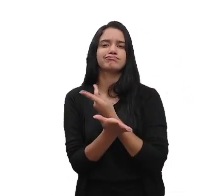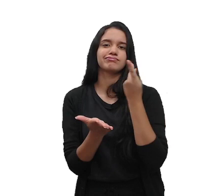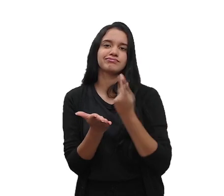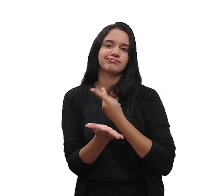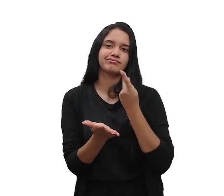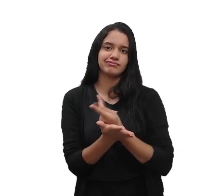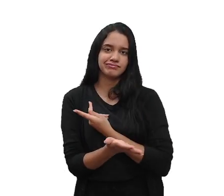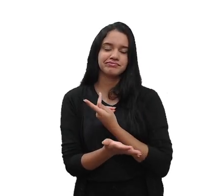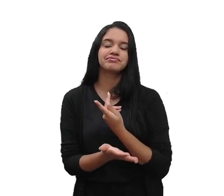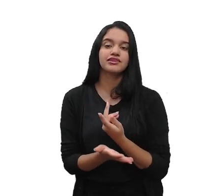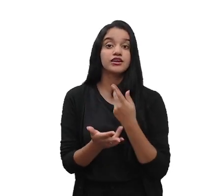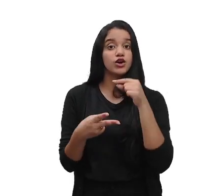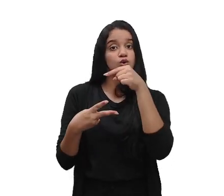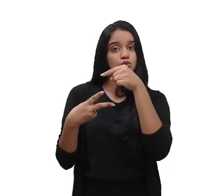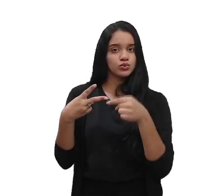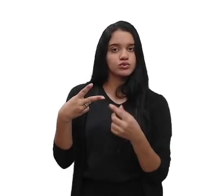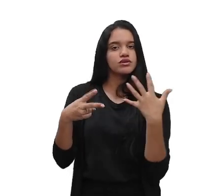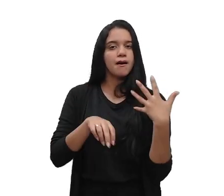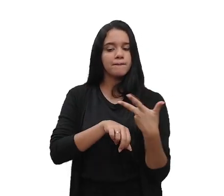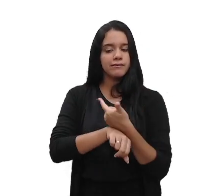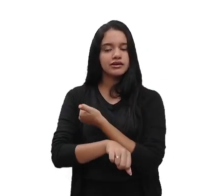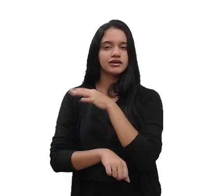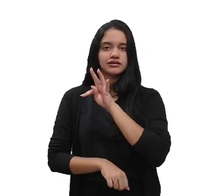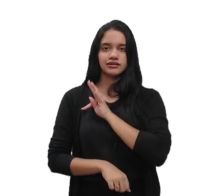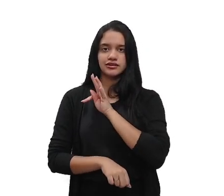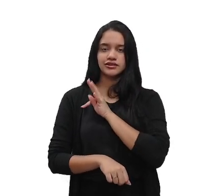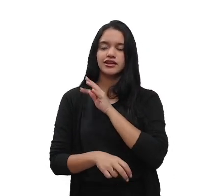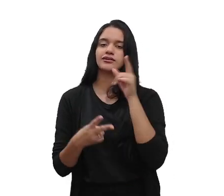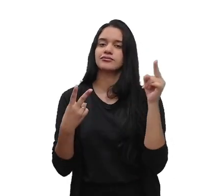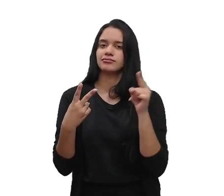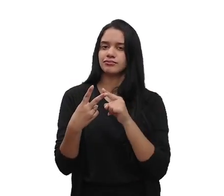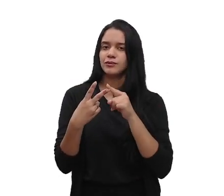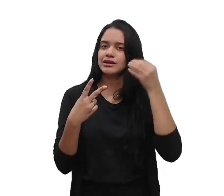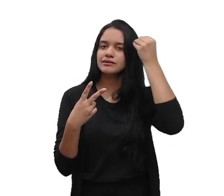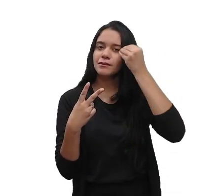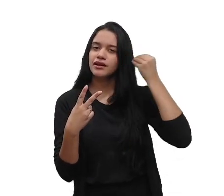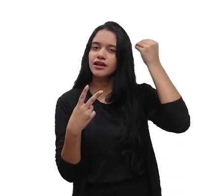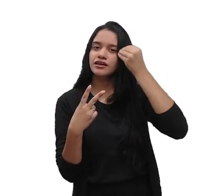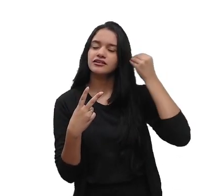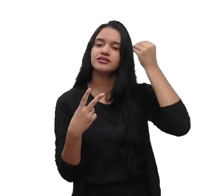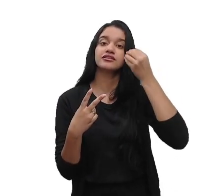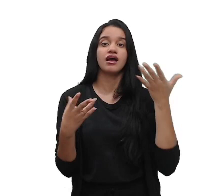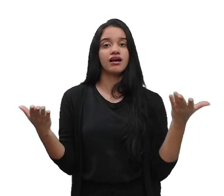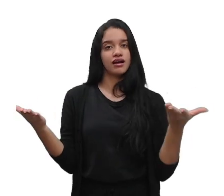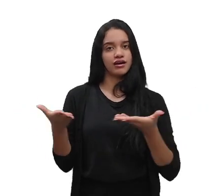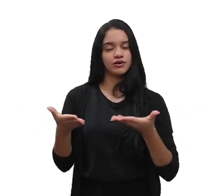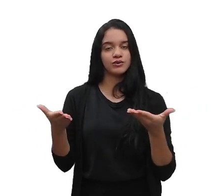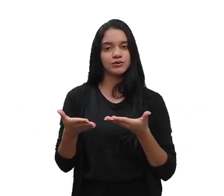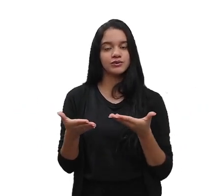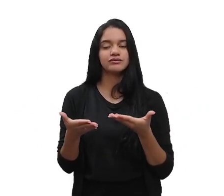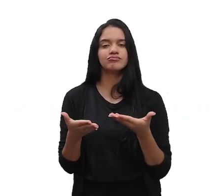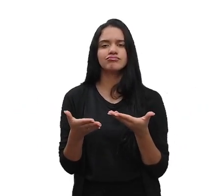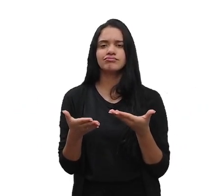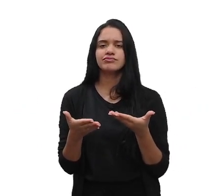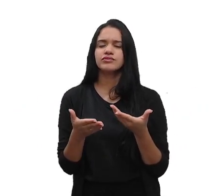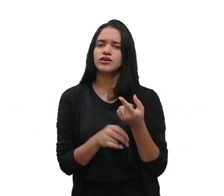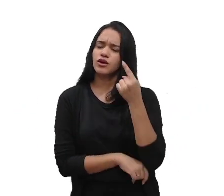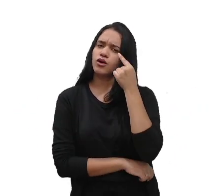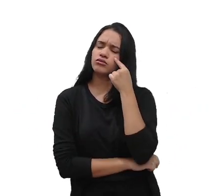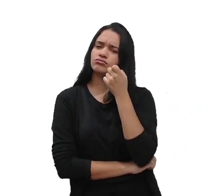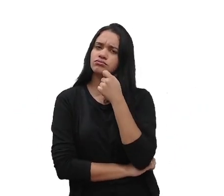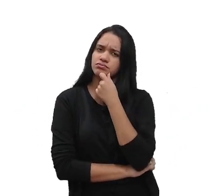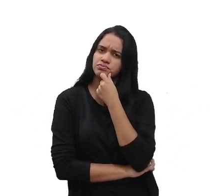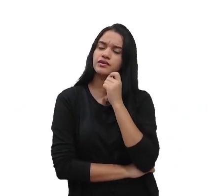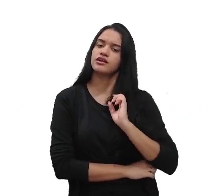recrutadores encontram, essas duas, habilidades técnicas e experiência. Agora, gente, para